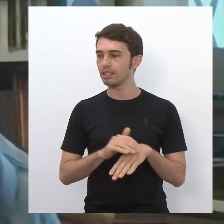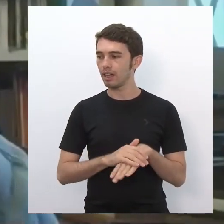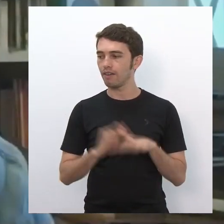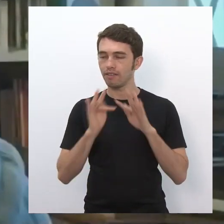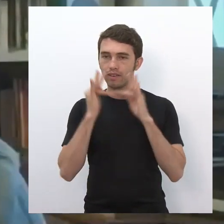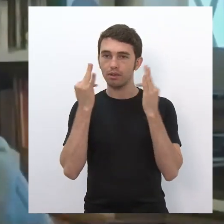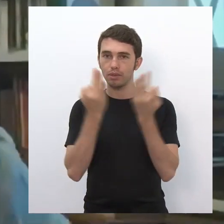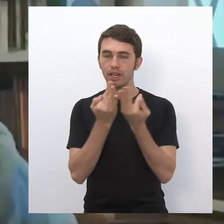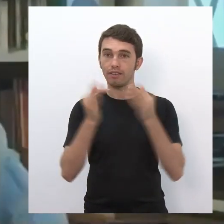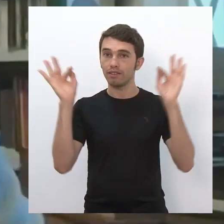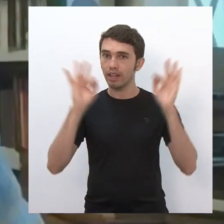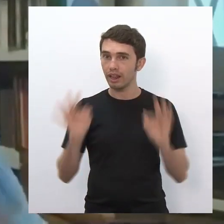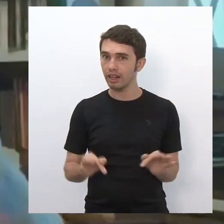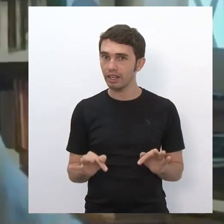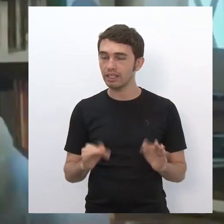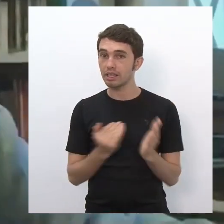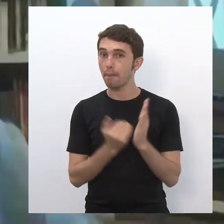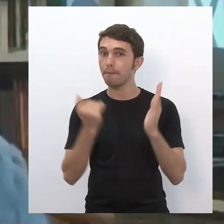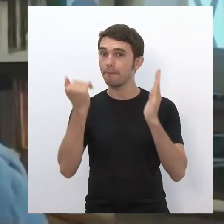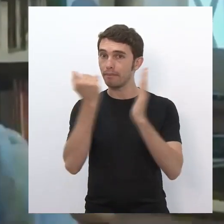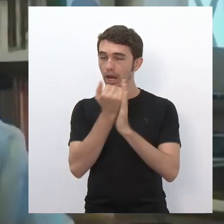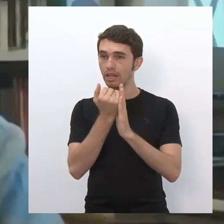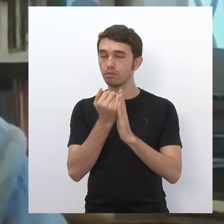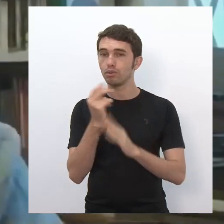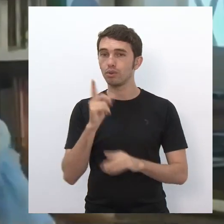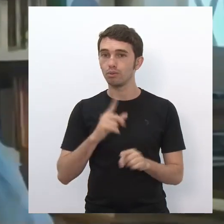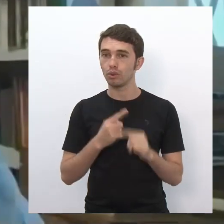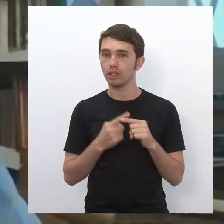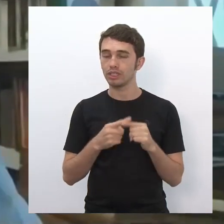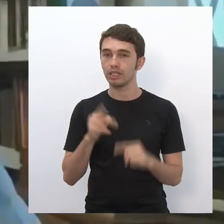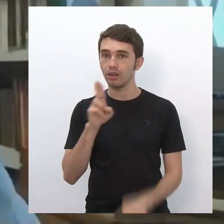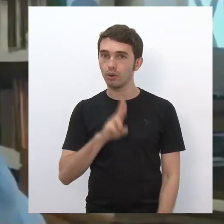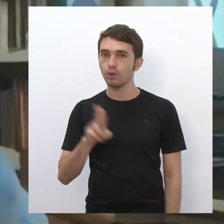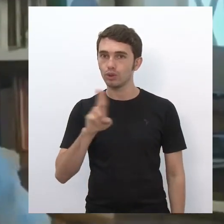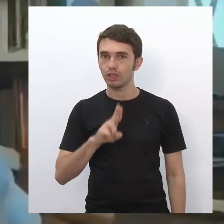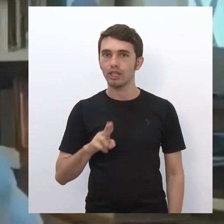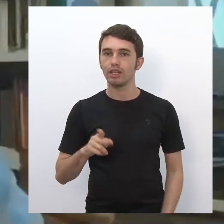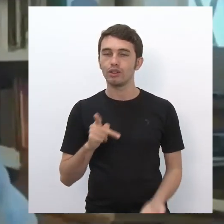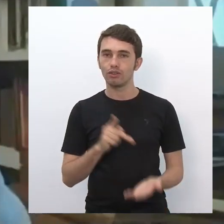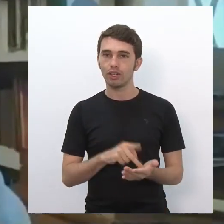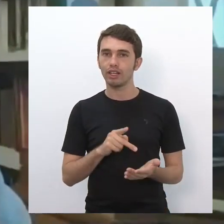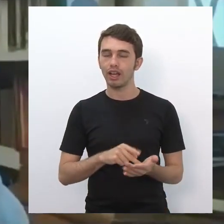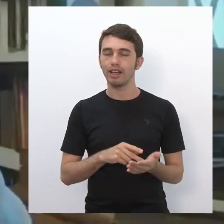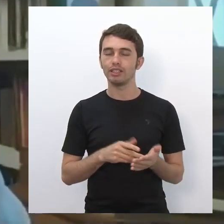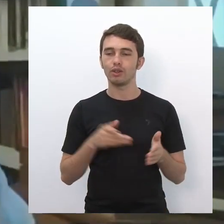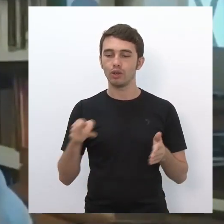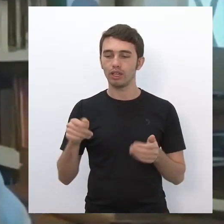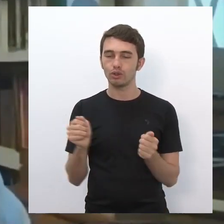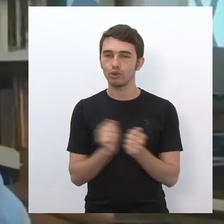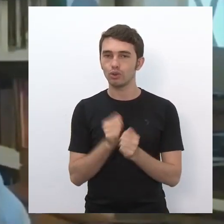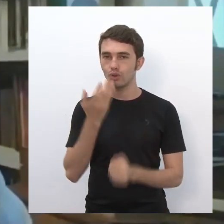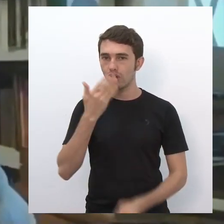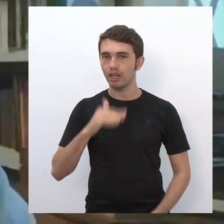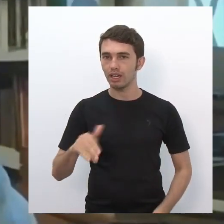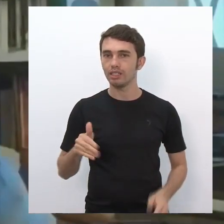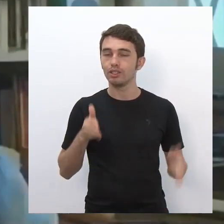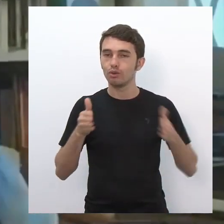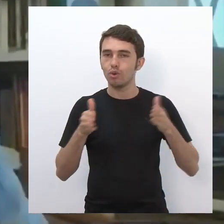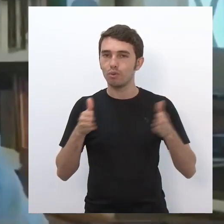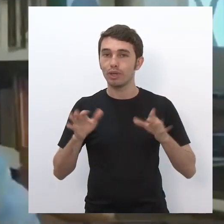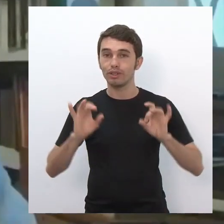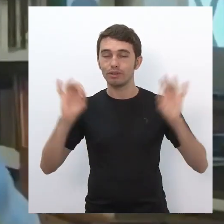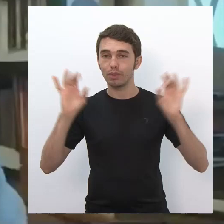feliz, né, porque você está usufruindo realmente com sua criança de momentos especiais, né,